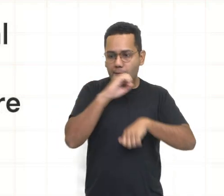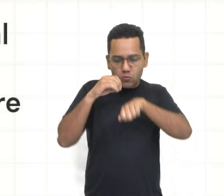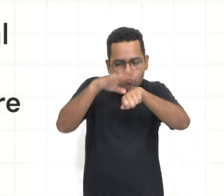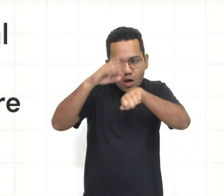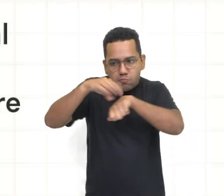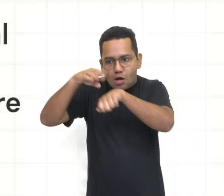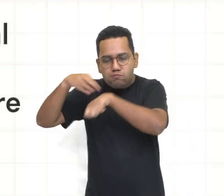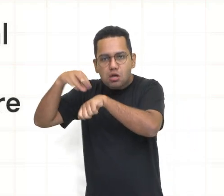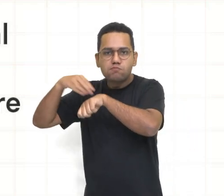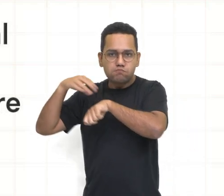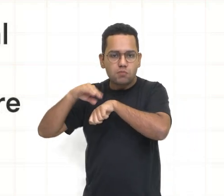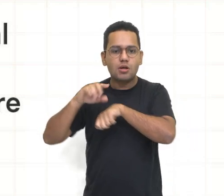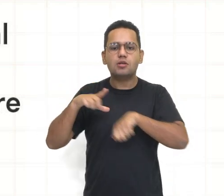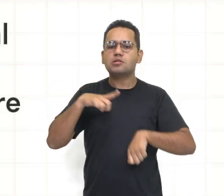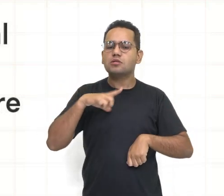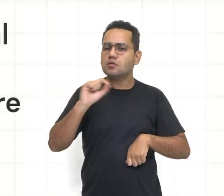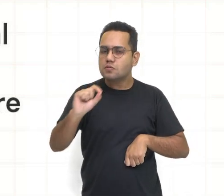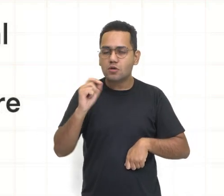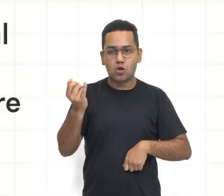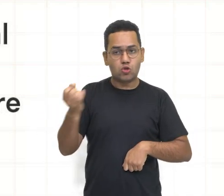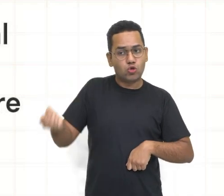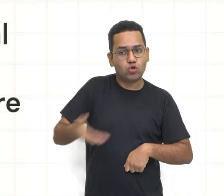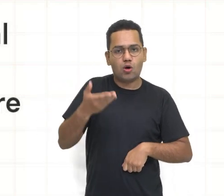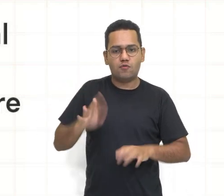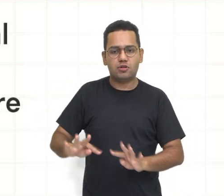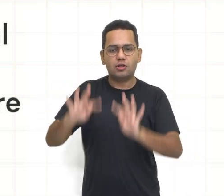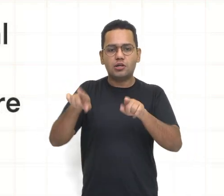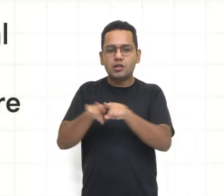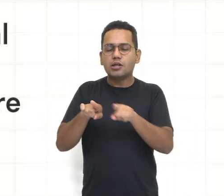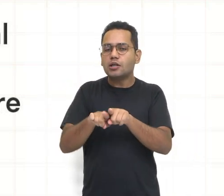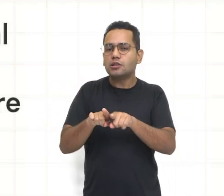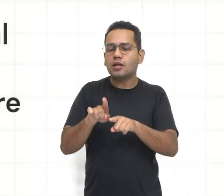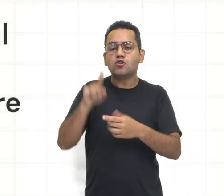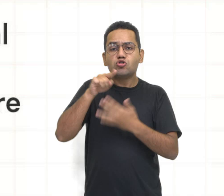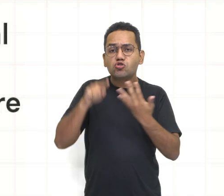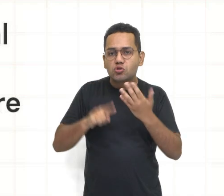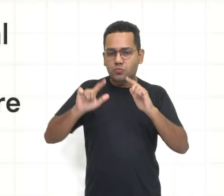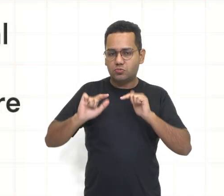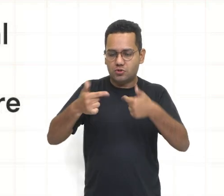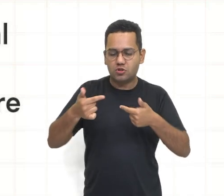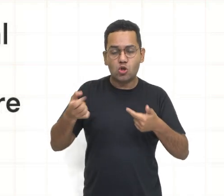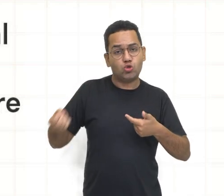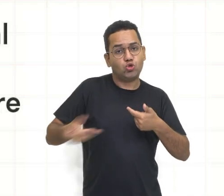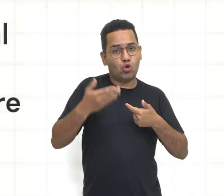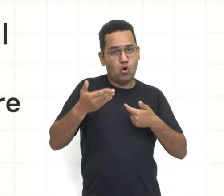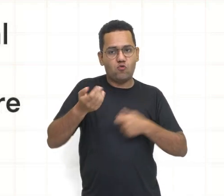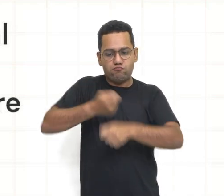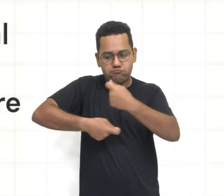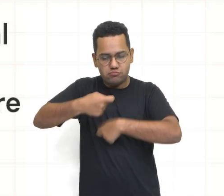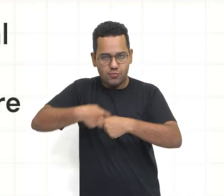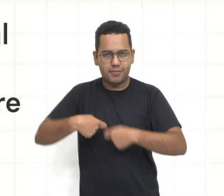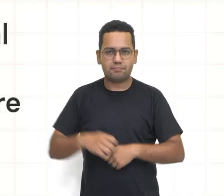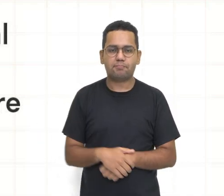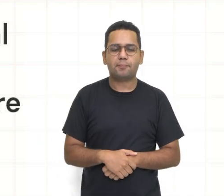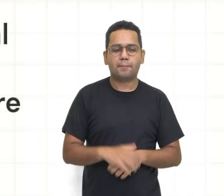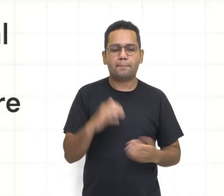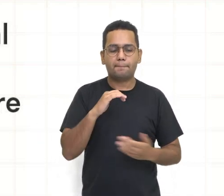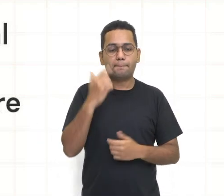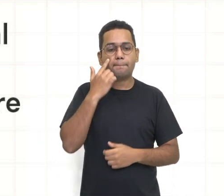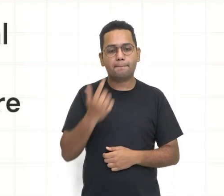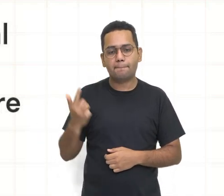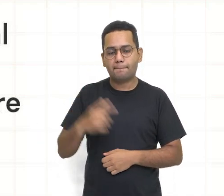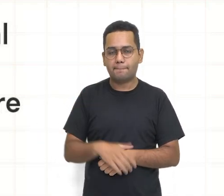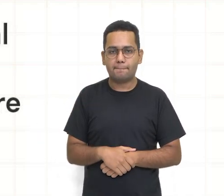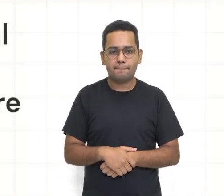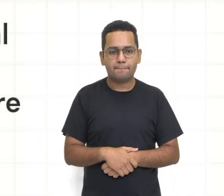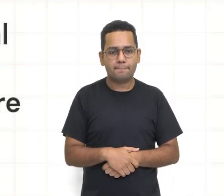que haja uma inovação tecnológica e também novas práticas de comércio, ok? Ou de negócio. Jornalismo e